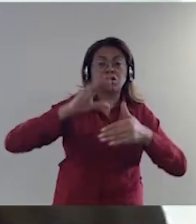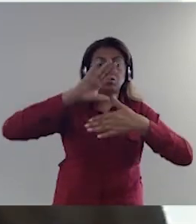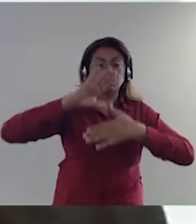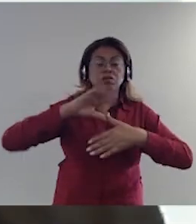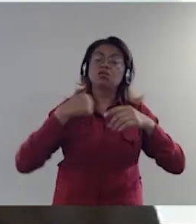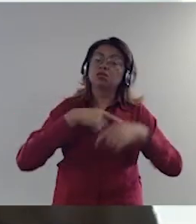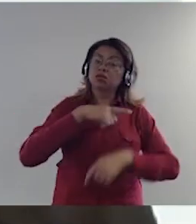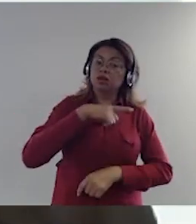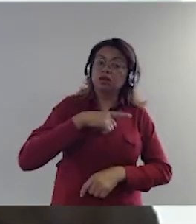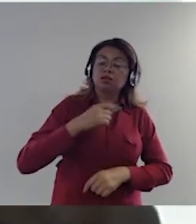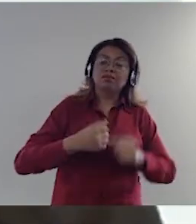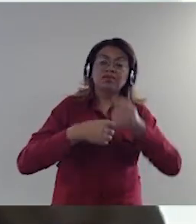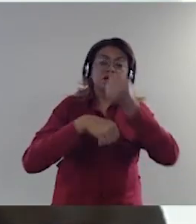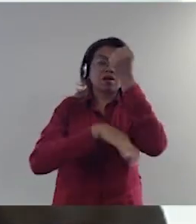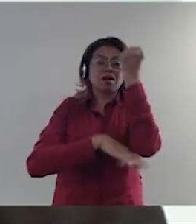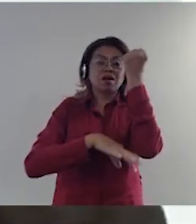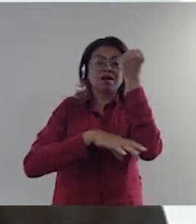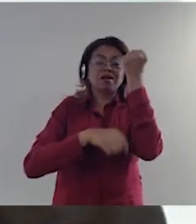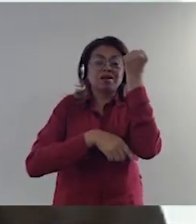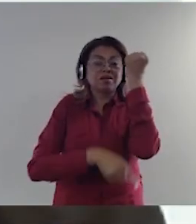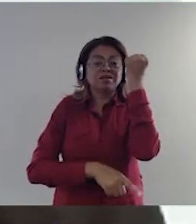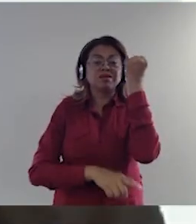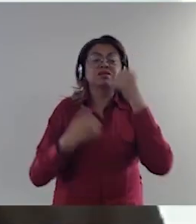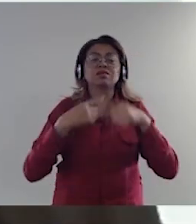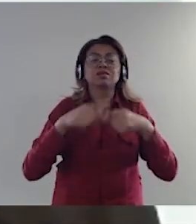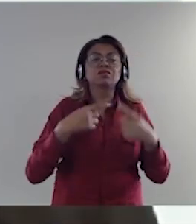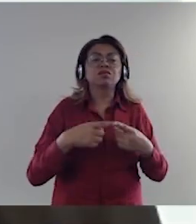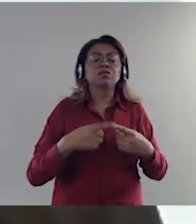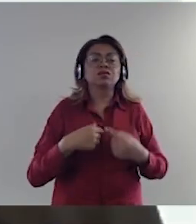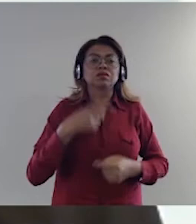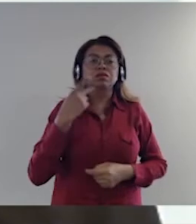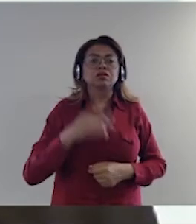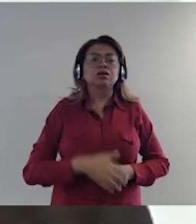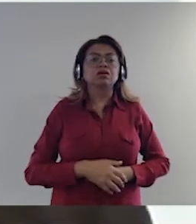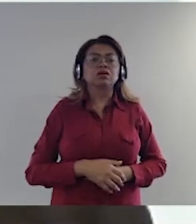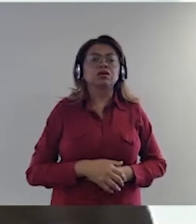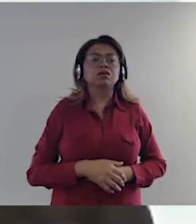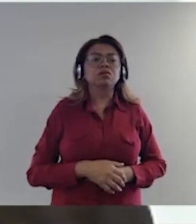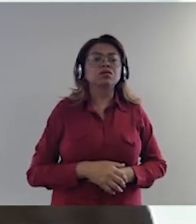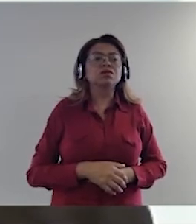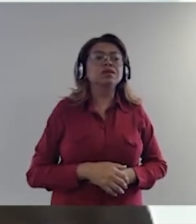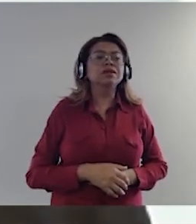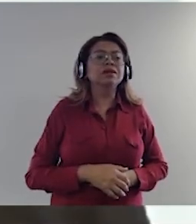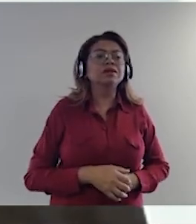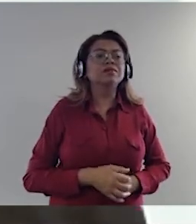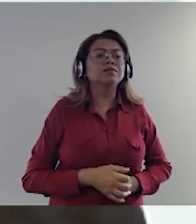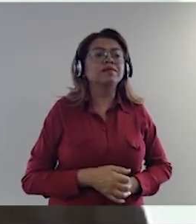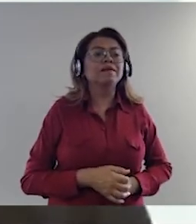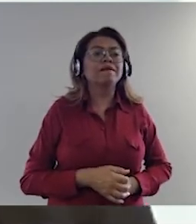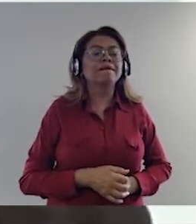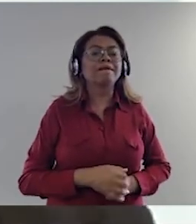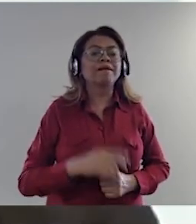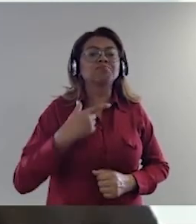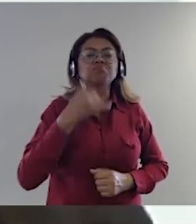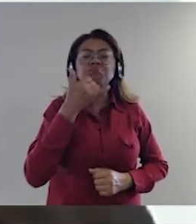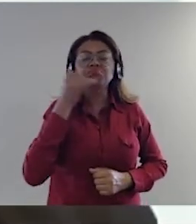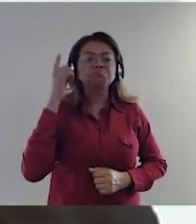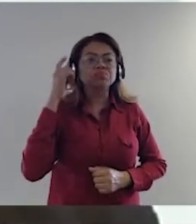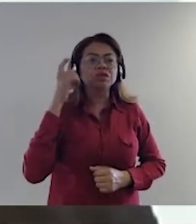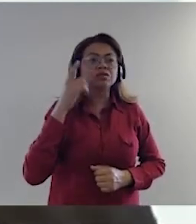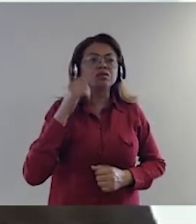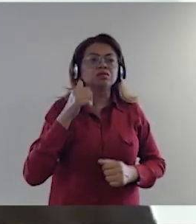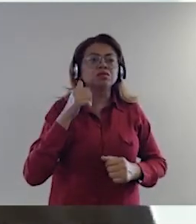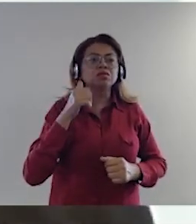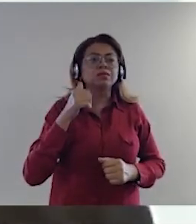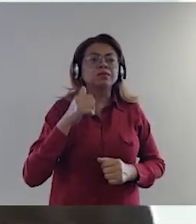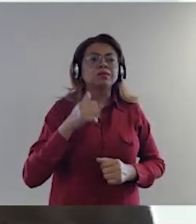raízes judaico-cristãs, e daí a importância da lei, a importância do pacto, a importância do